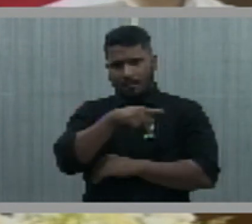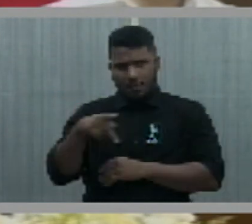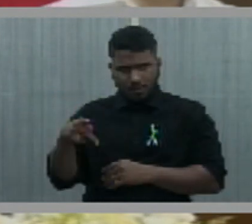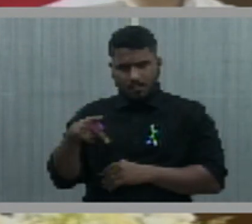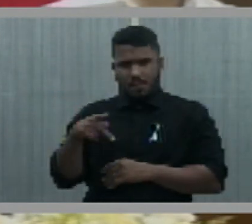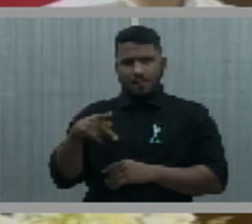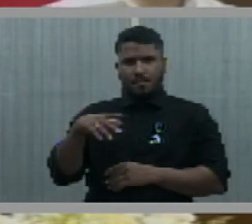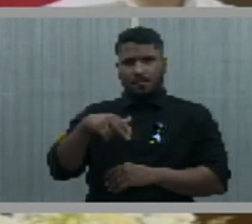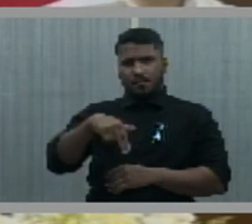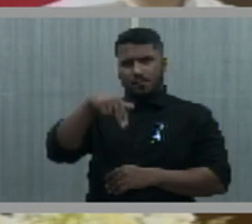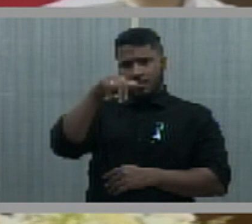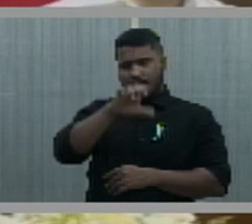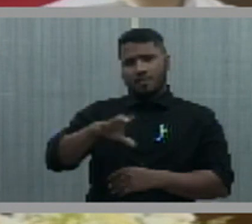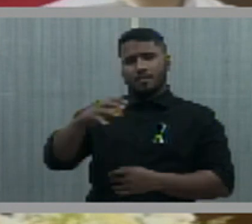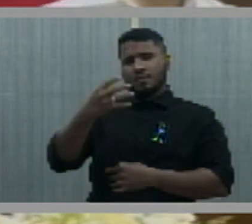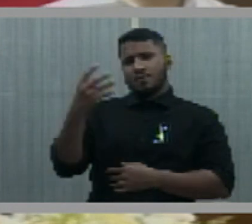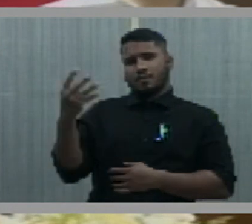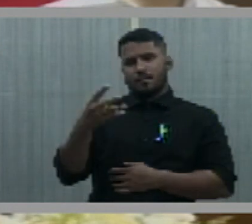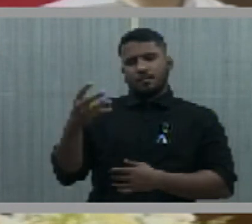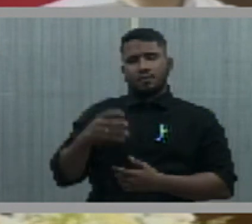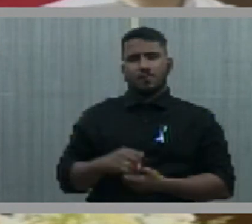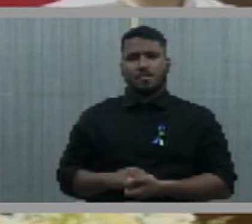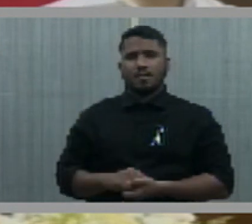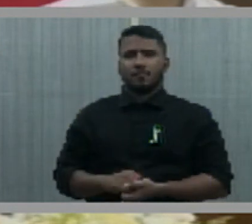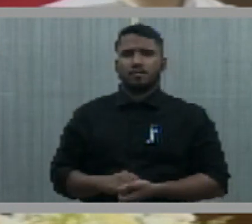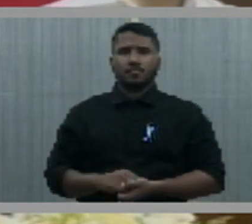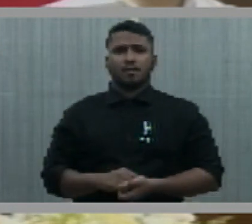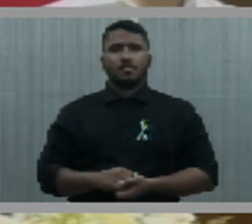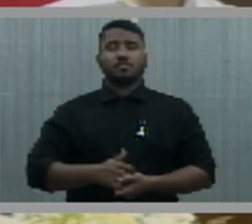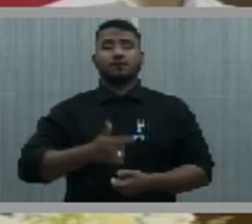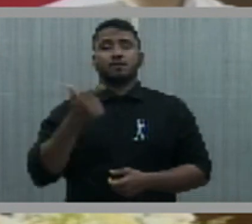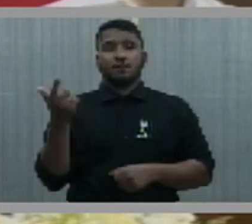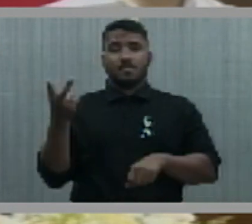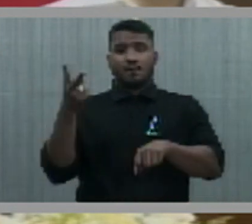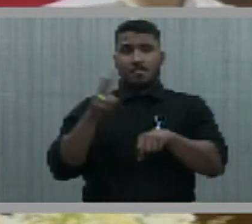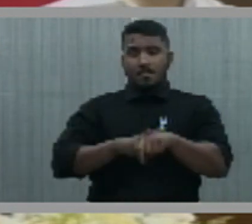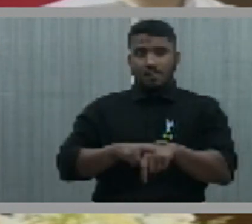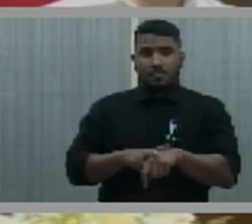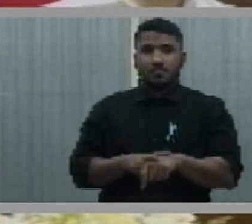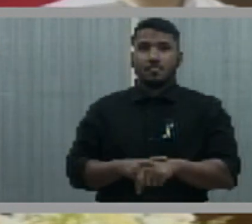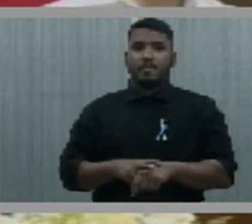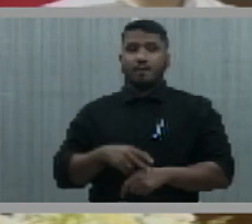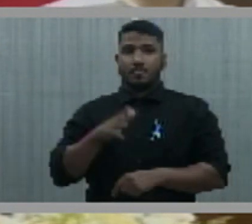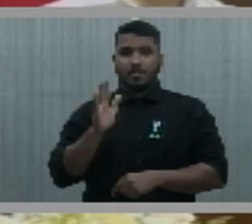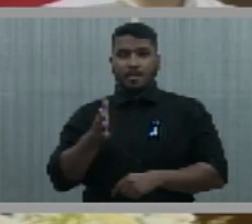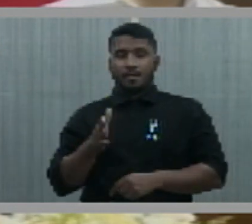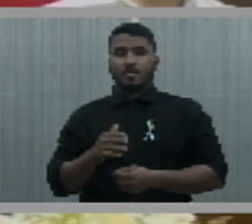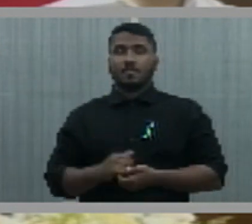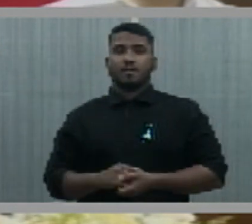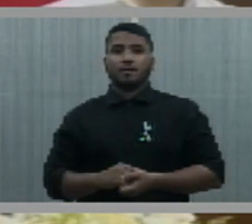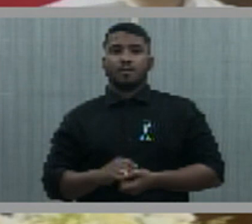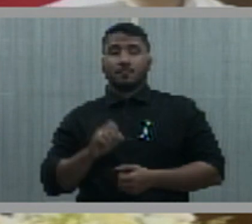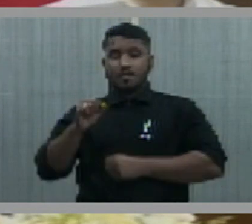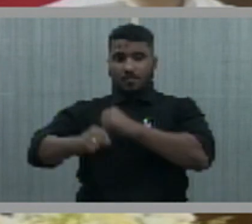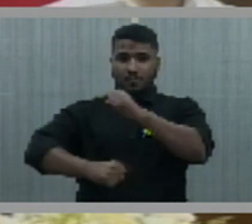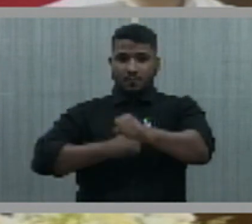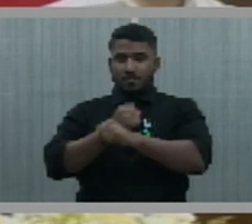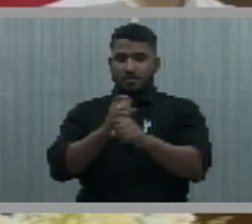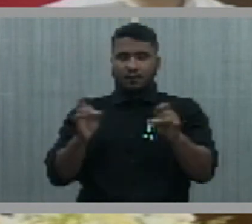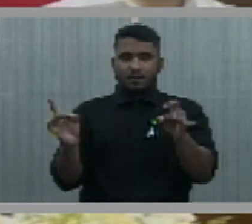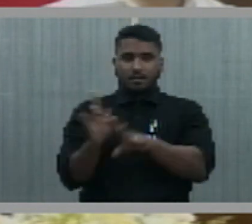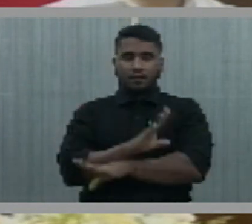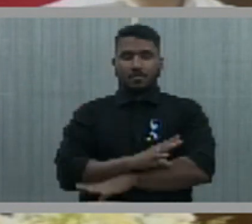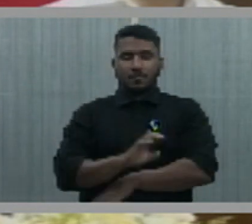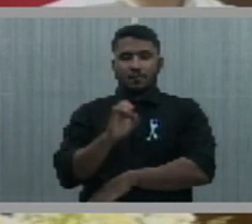do Regional Nordeste 4, em um segundo mandato consecutivo, que no próximo ano se encerra